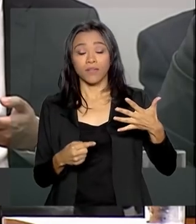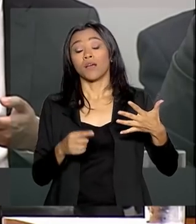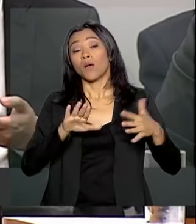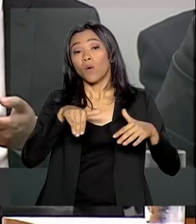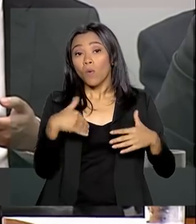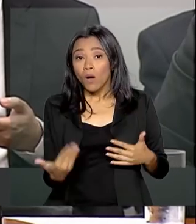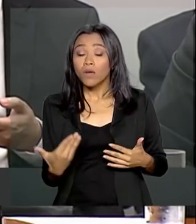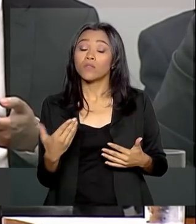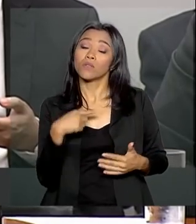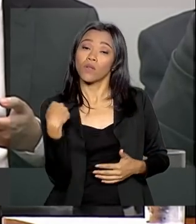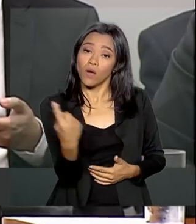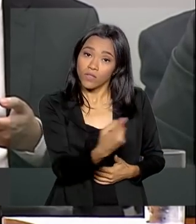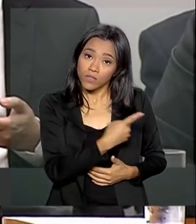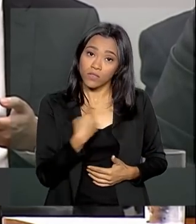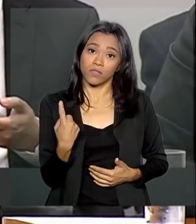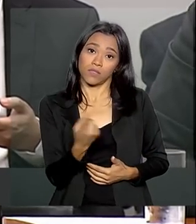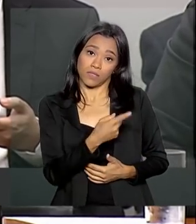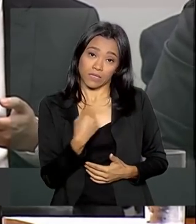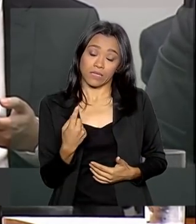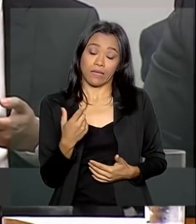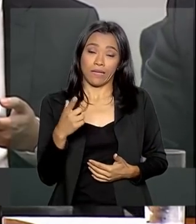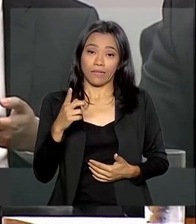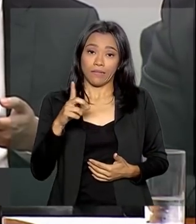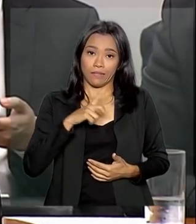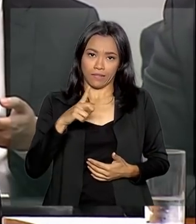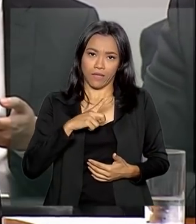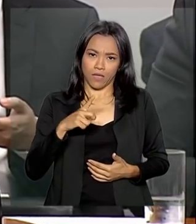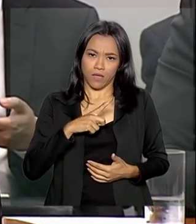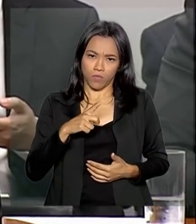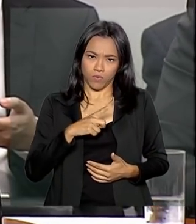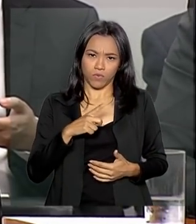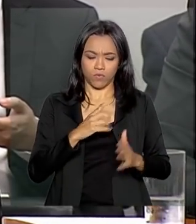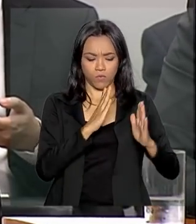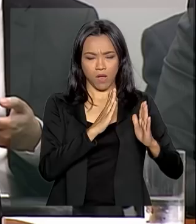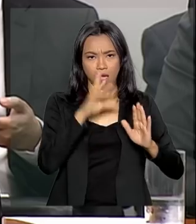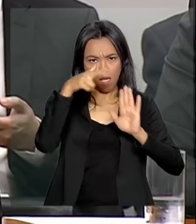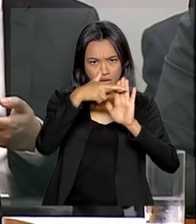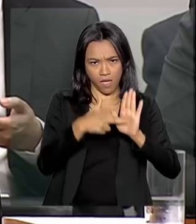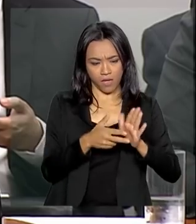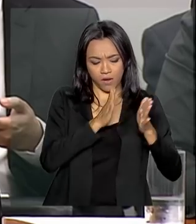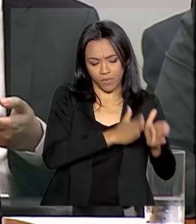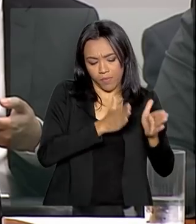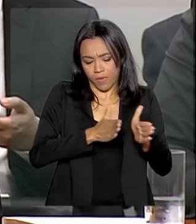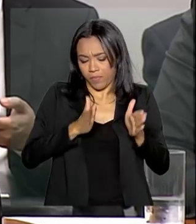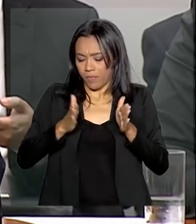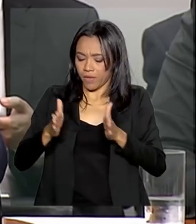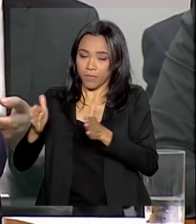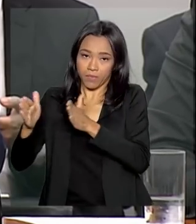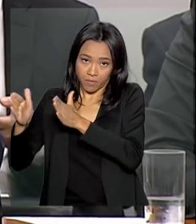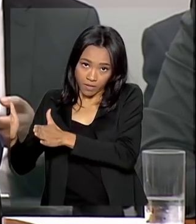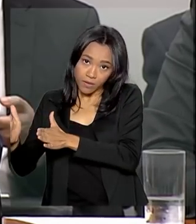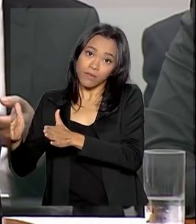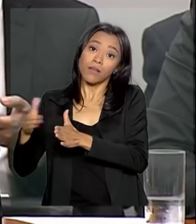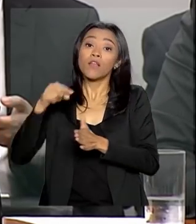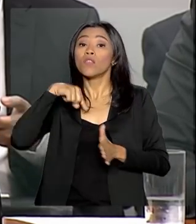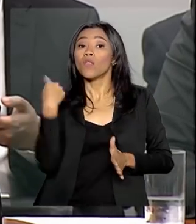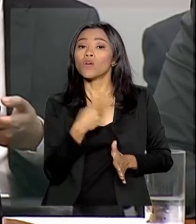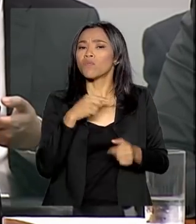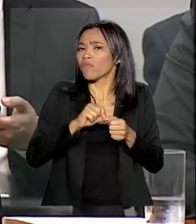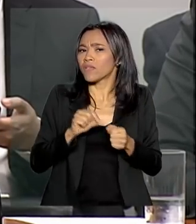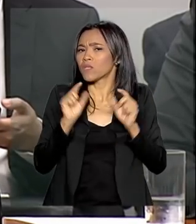colocamos uma escala de tributação progressiva, nós estamos justamente